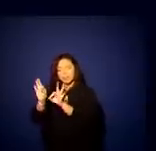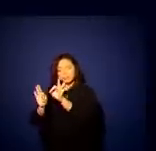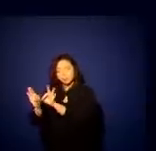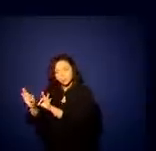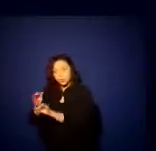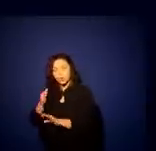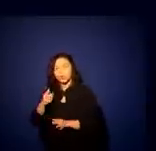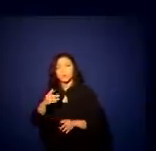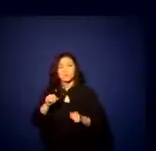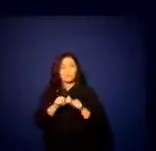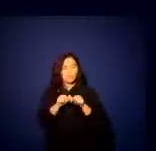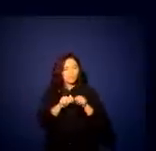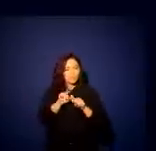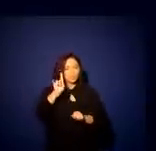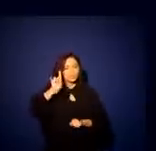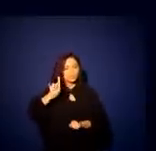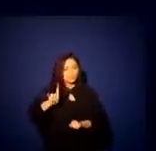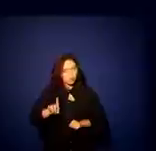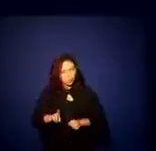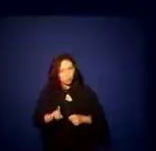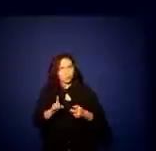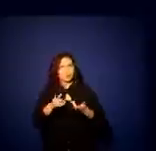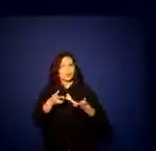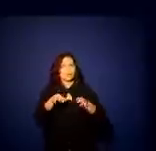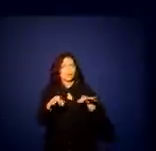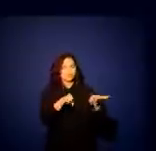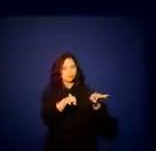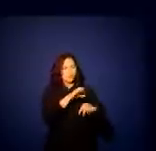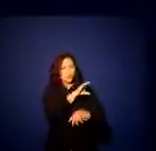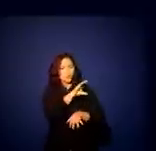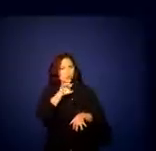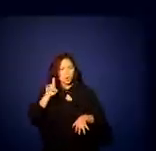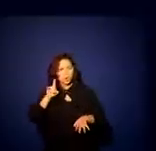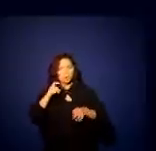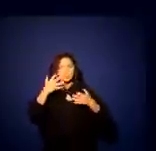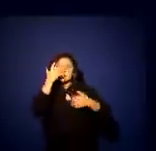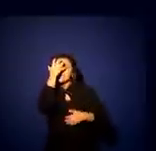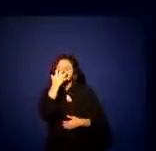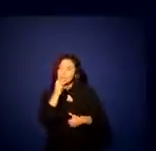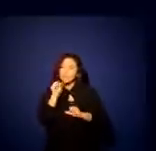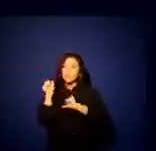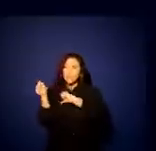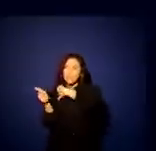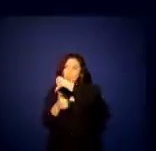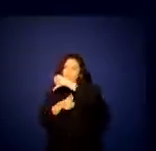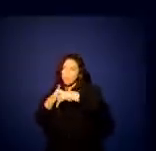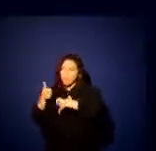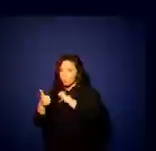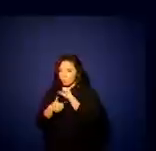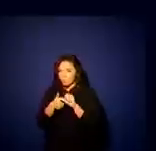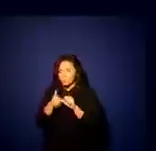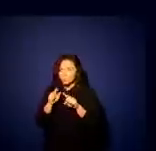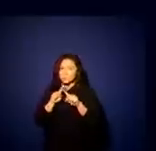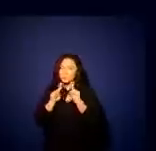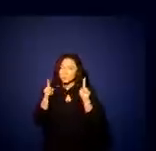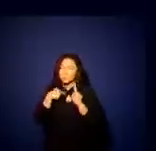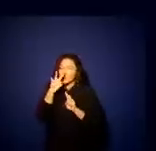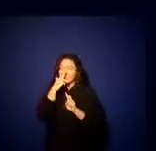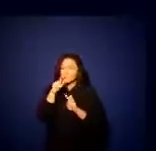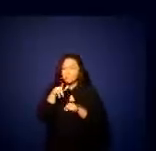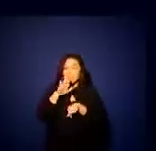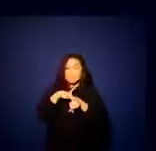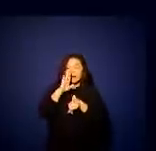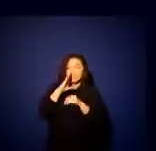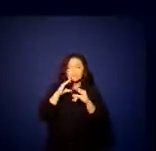é muito difícil a empresa estatizada porém essa parte então ele é na minha opinião é ruído tá no final